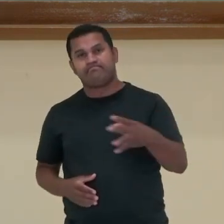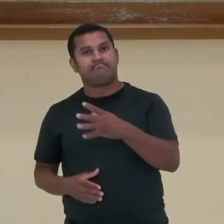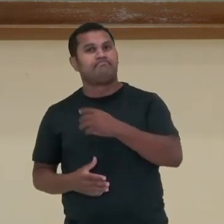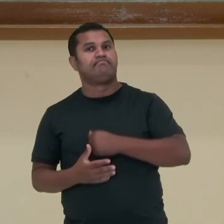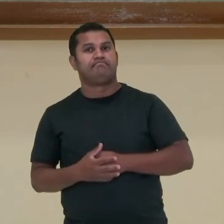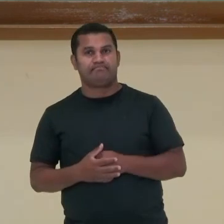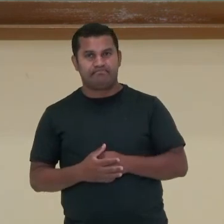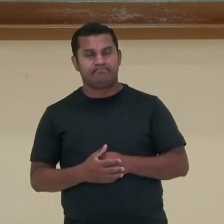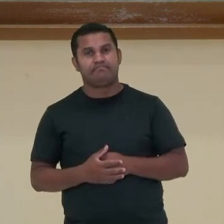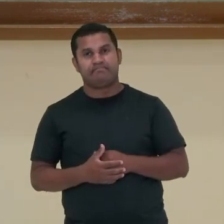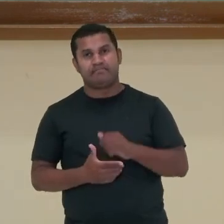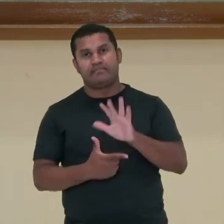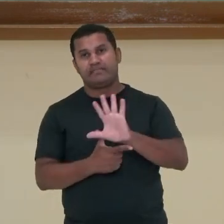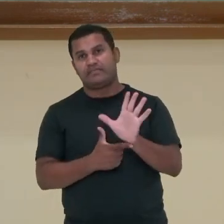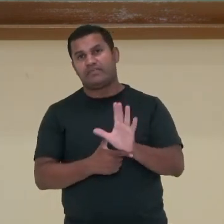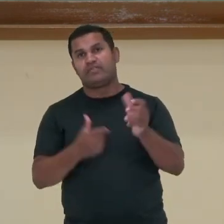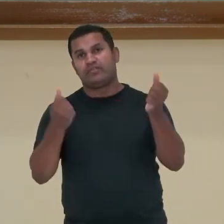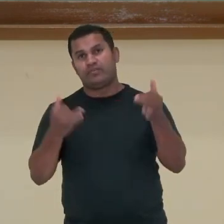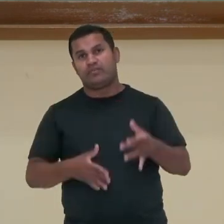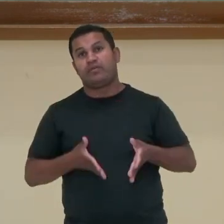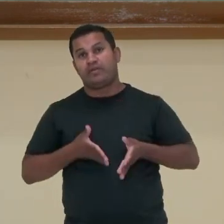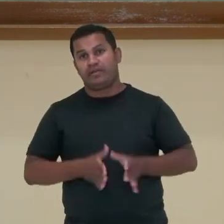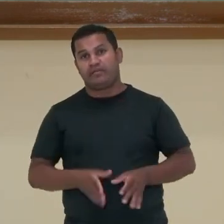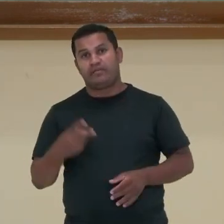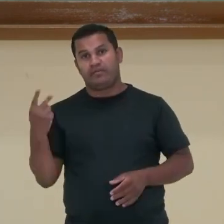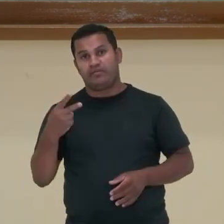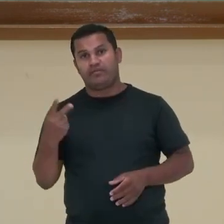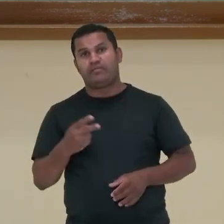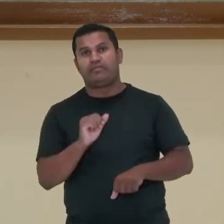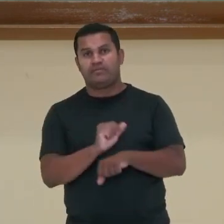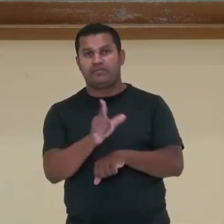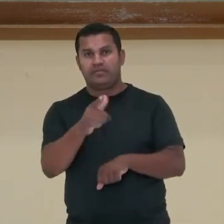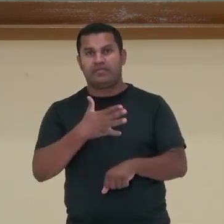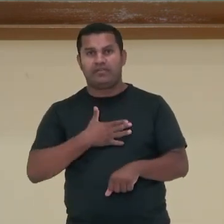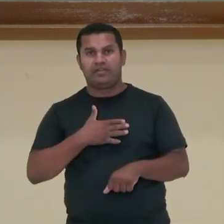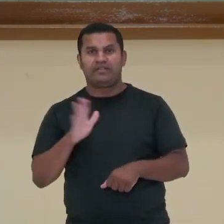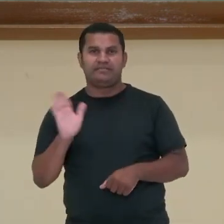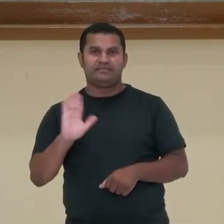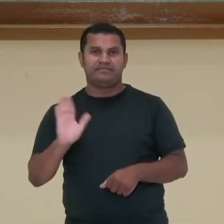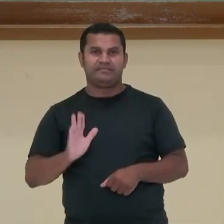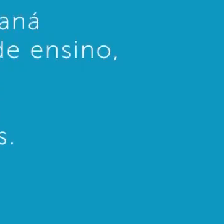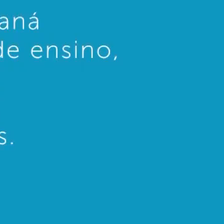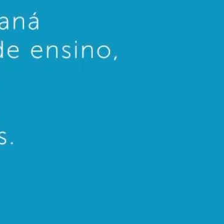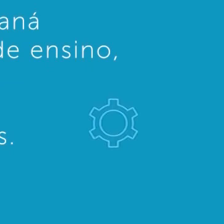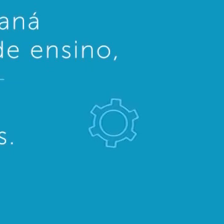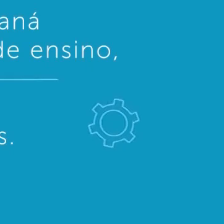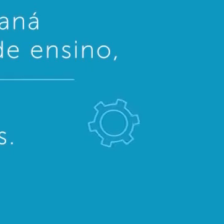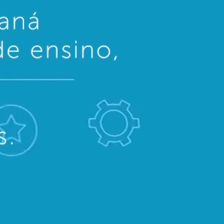Nesse vídeo nós falamos sobre Renascimento, parte número 1. Espero que tenham gostado. Até a próxima oportunidade. Até lá.